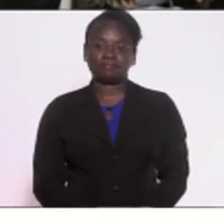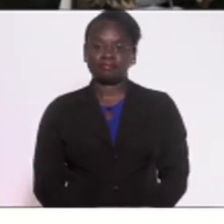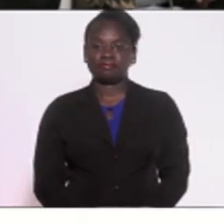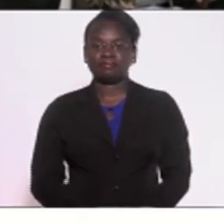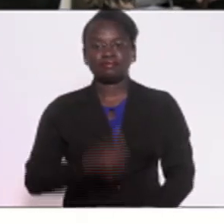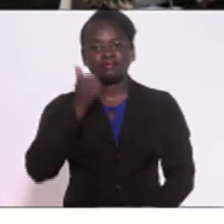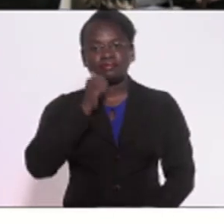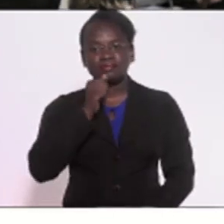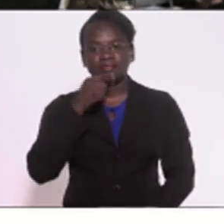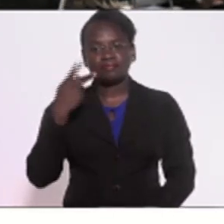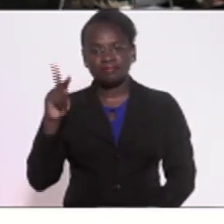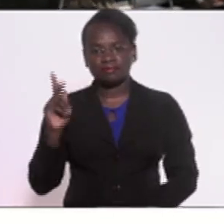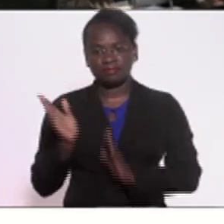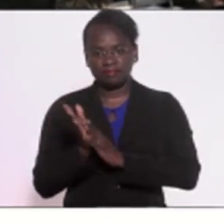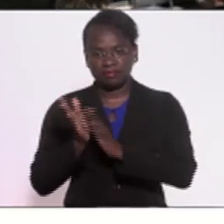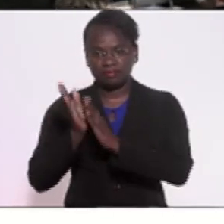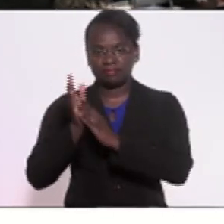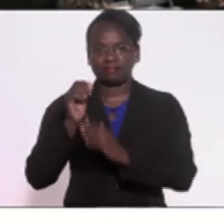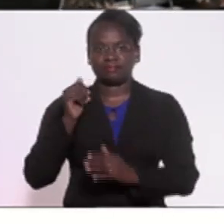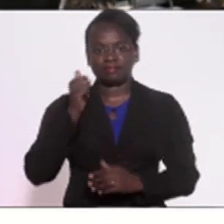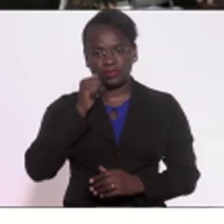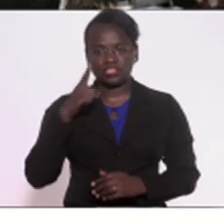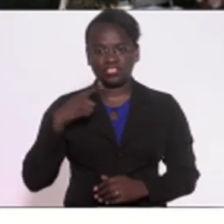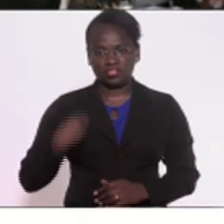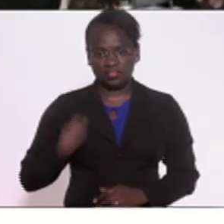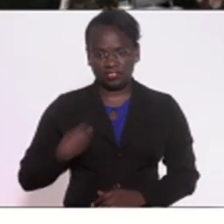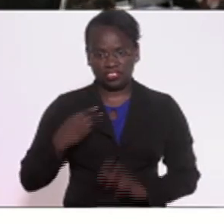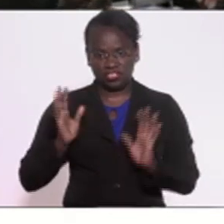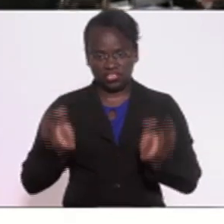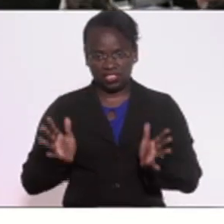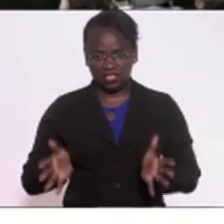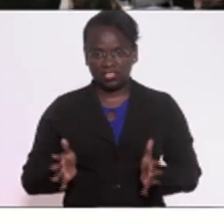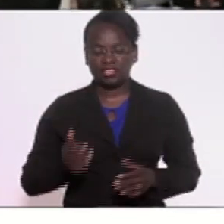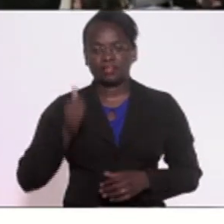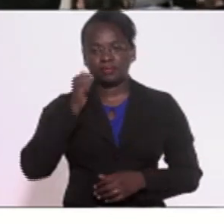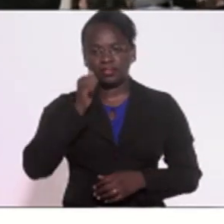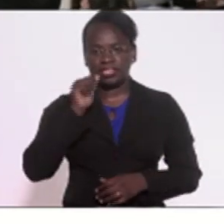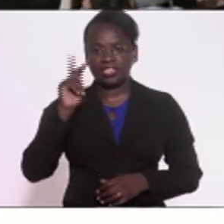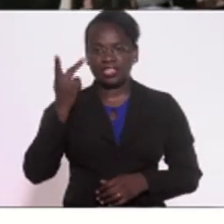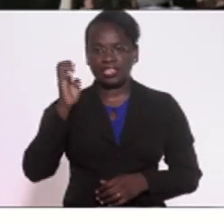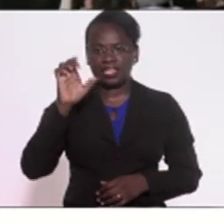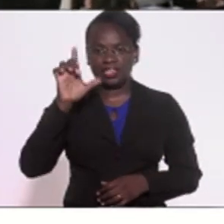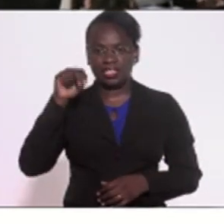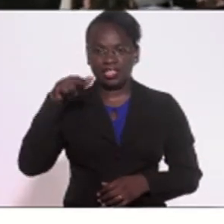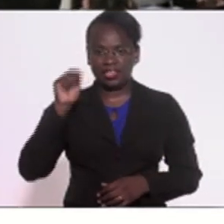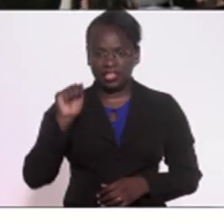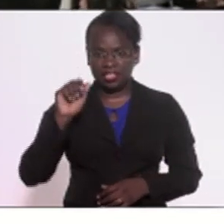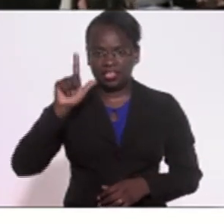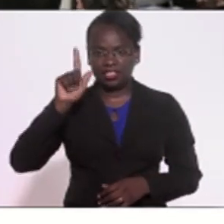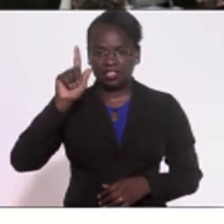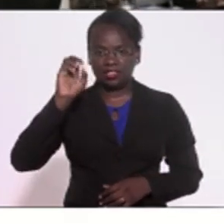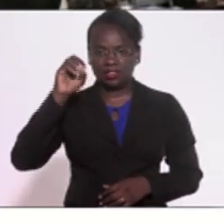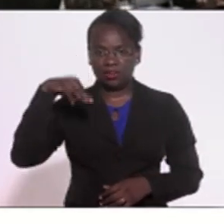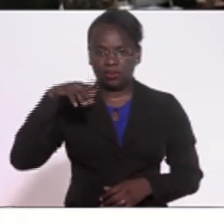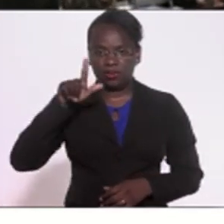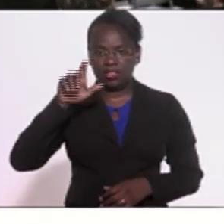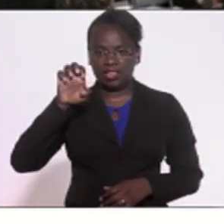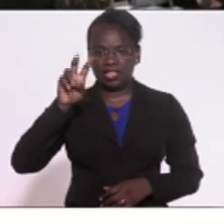A mãe do nosso homenageado já se encontra ali, sentadinha, a dona Helena Gonlevski.